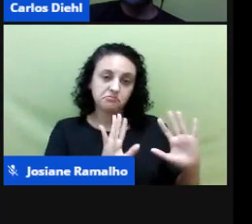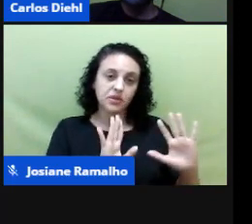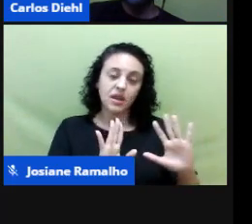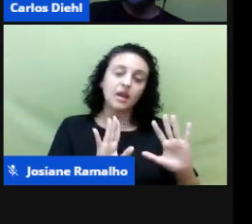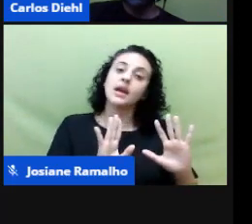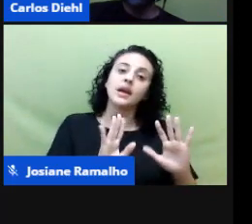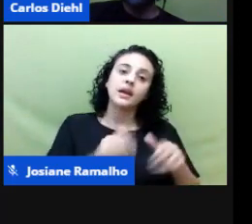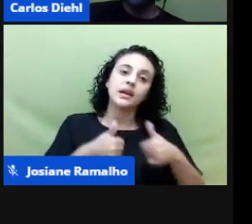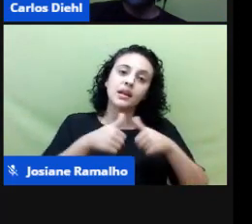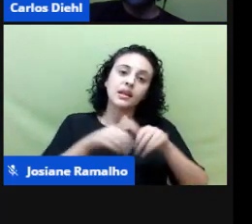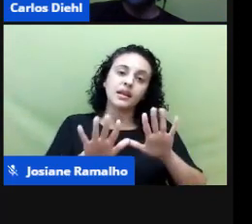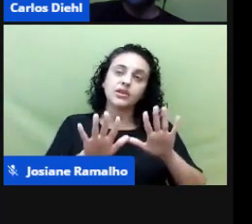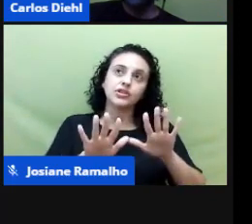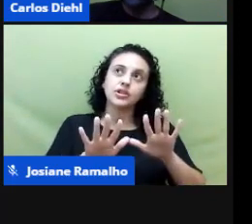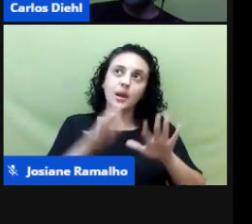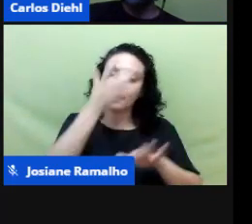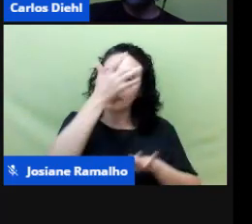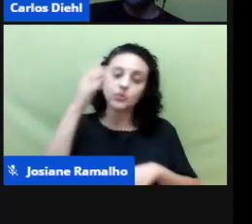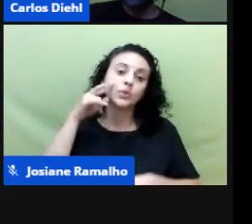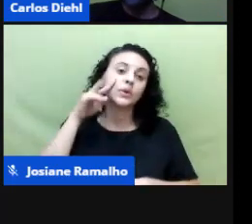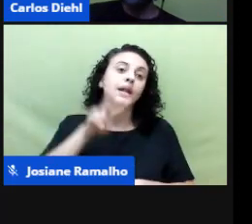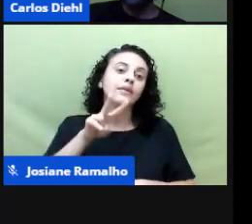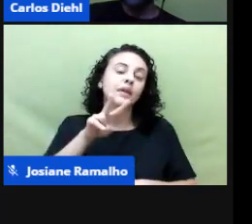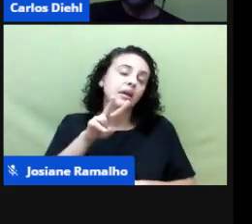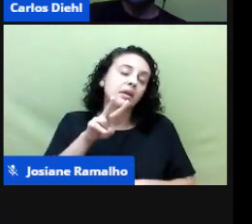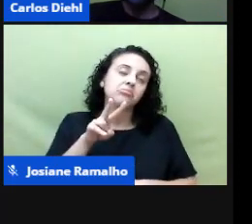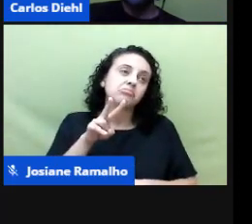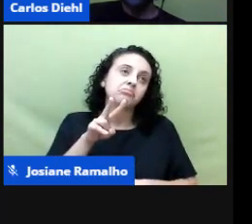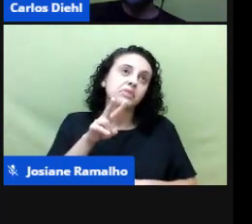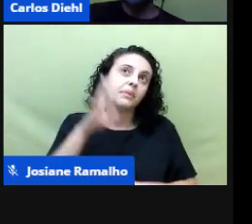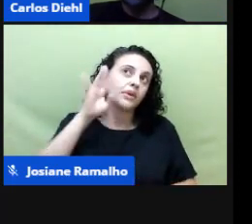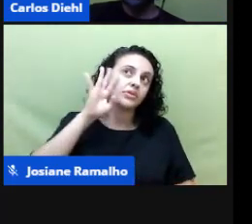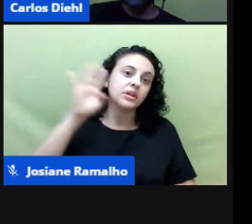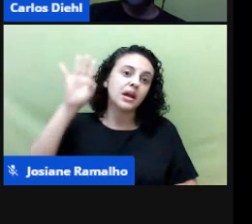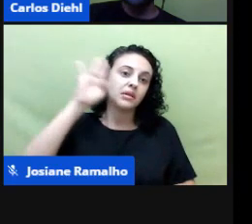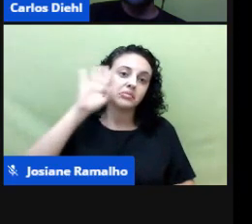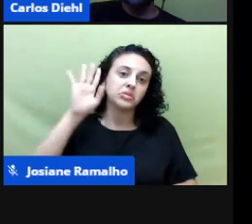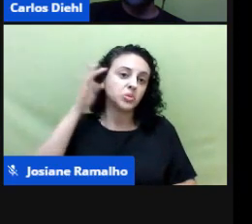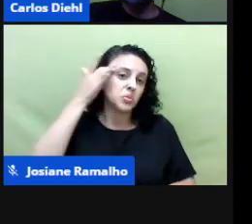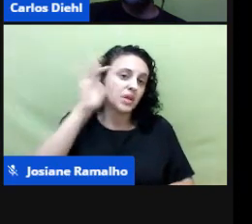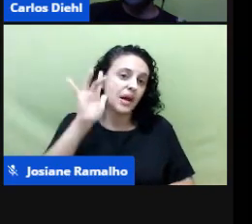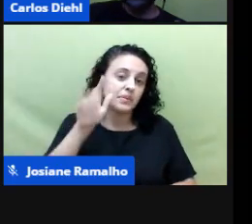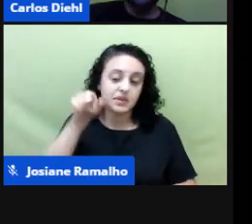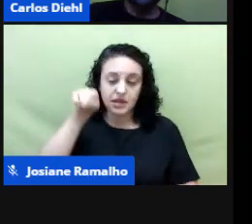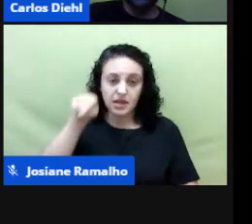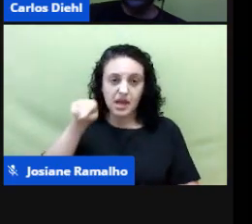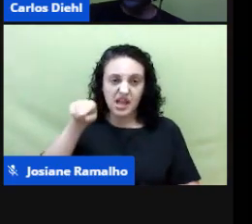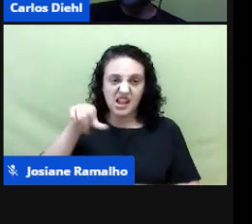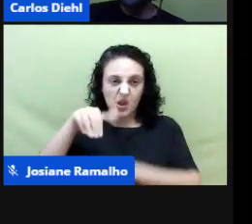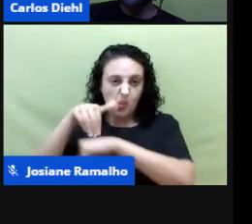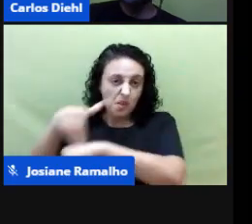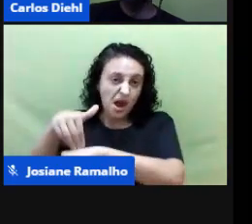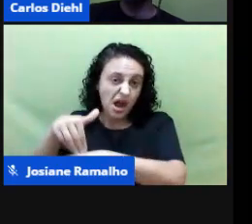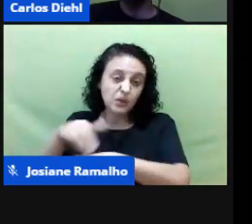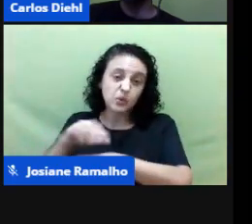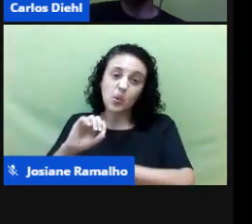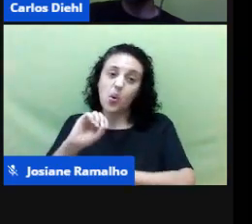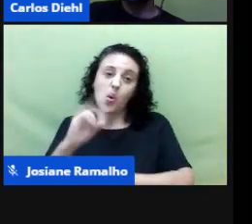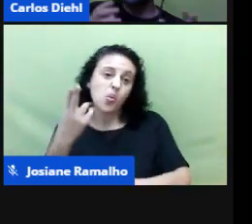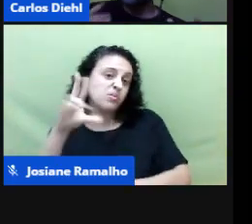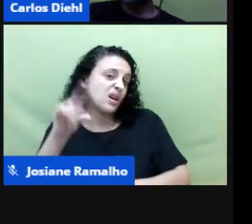pesado, coloca um deficiente que foi preso, a gente não sabe se ele é culpado, se ele é